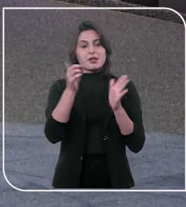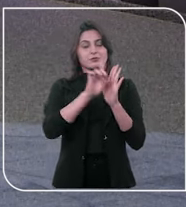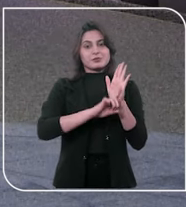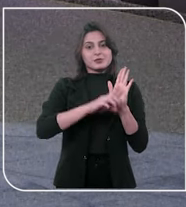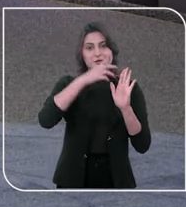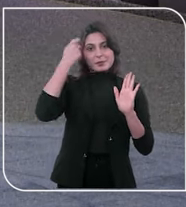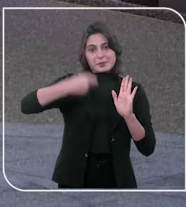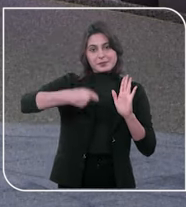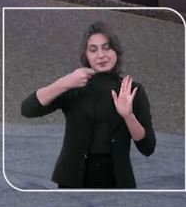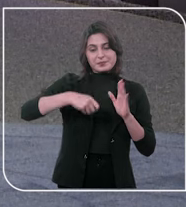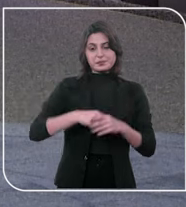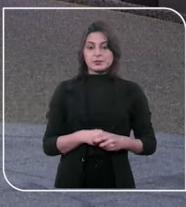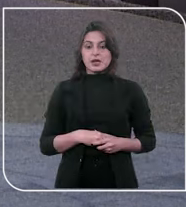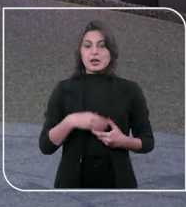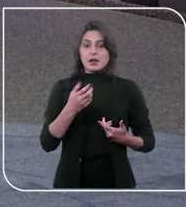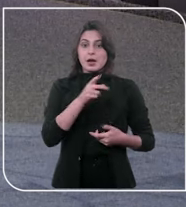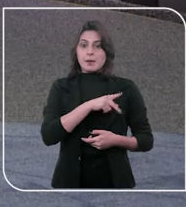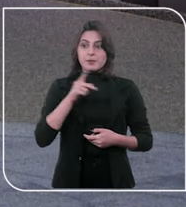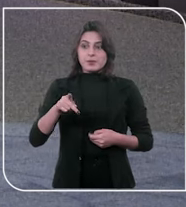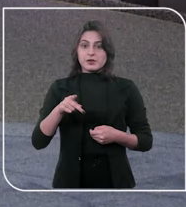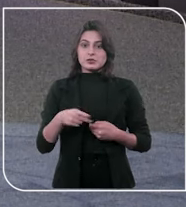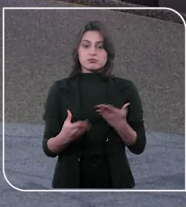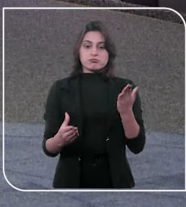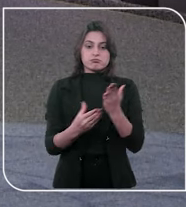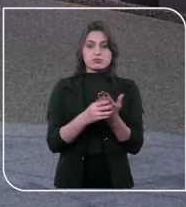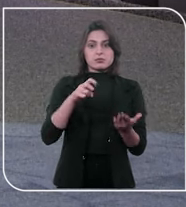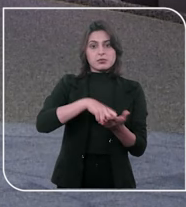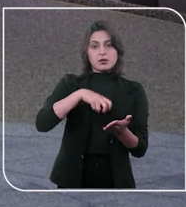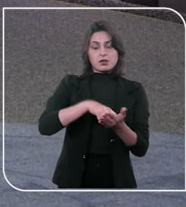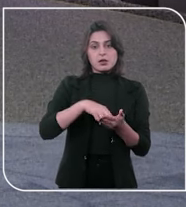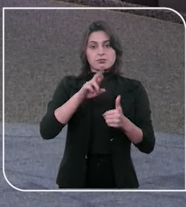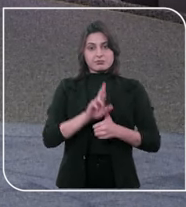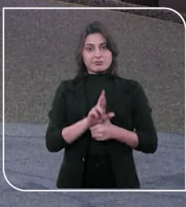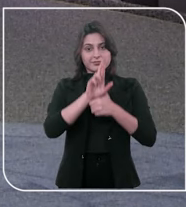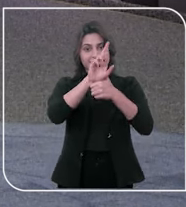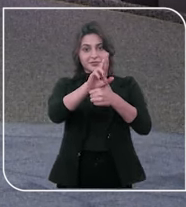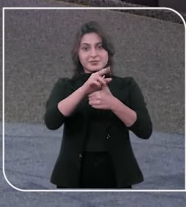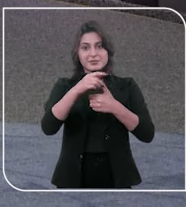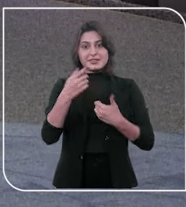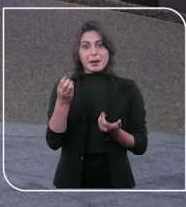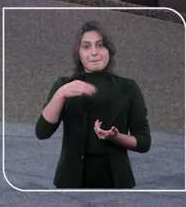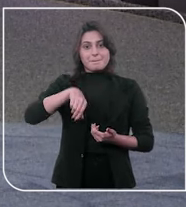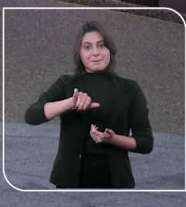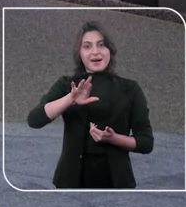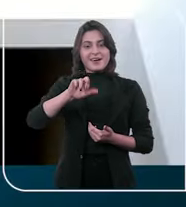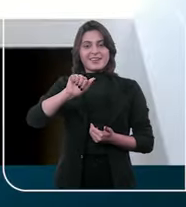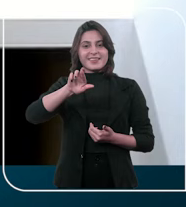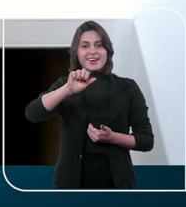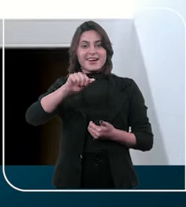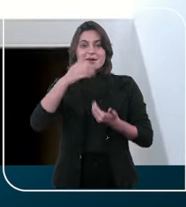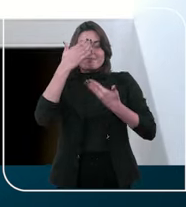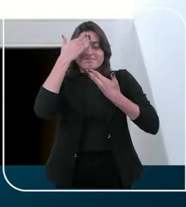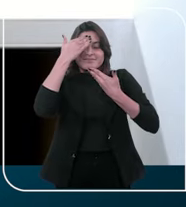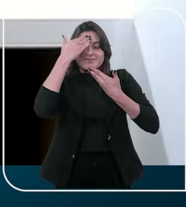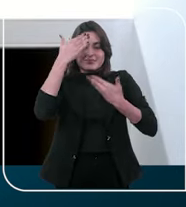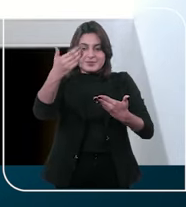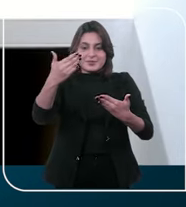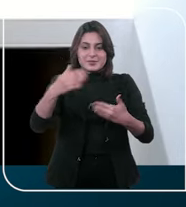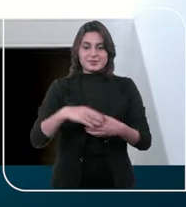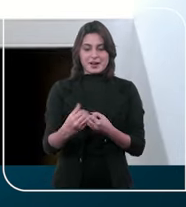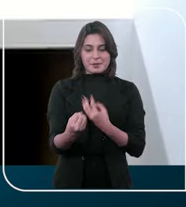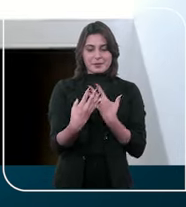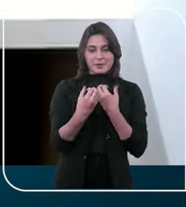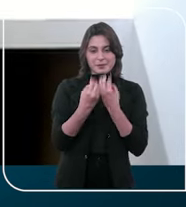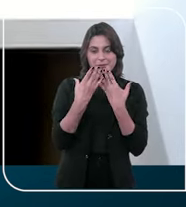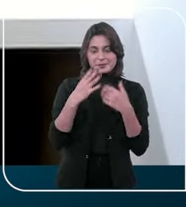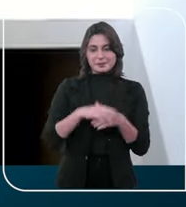aqui do Distrito Federal, Mayara Tashi, a quem eu agradeço a participação. Professora, muitíssimo obrigada pela aula. Eu agradeço